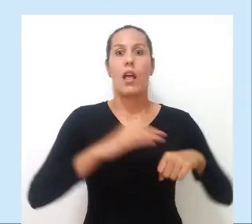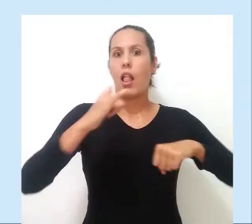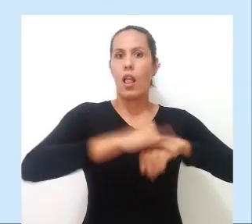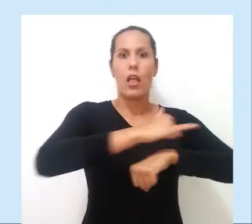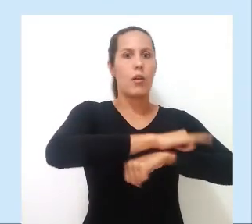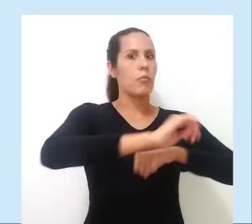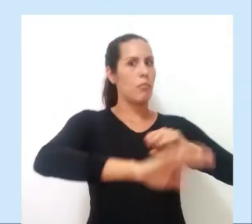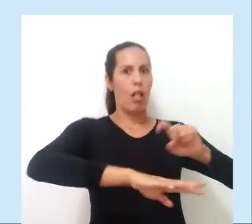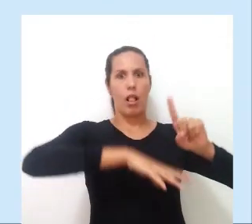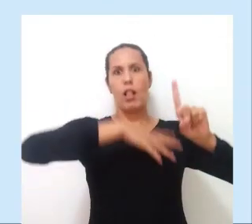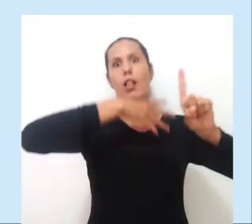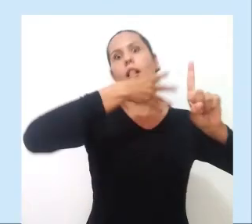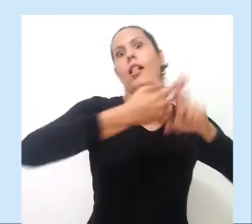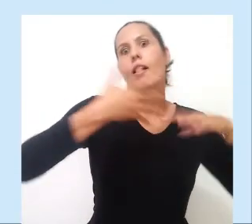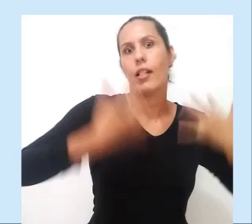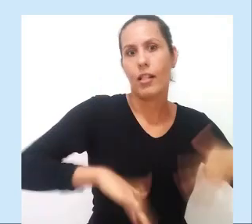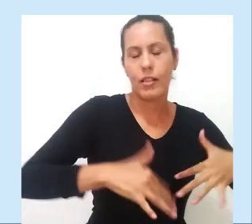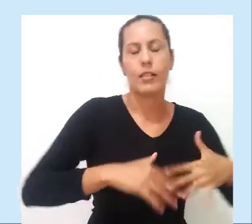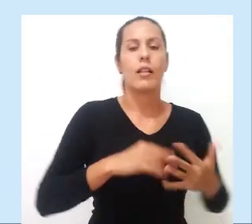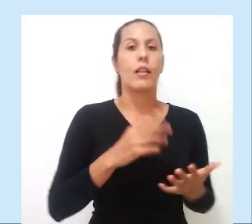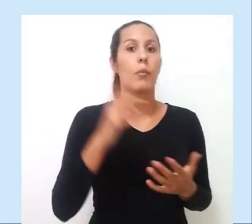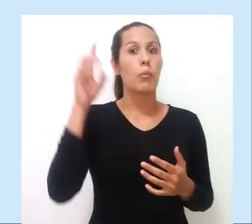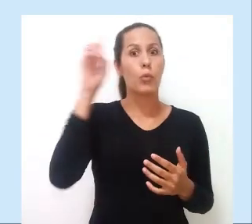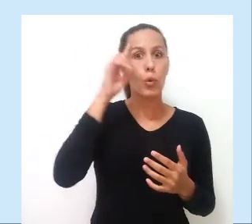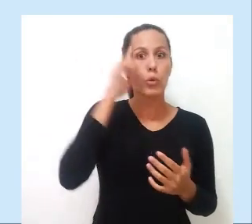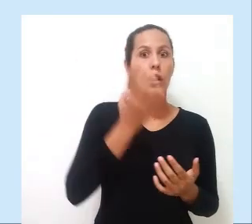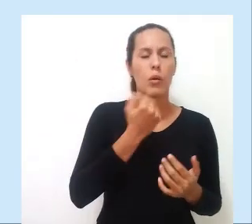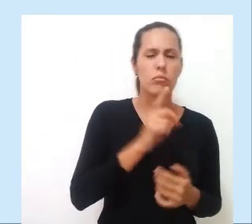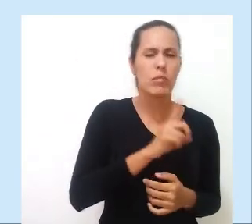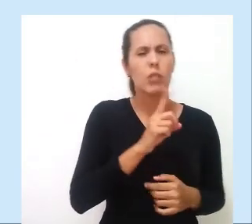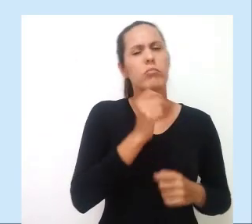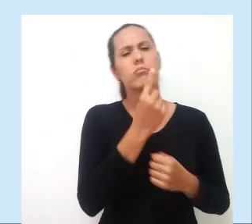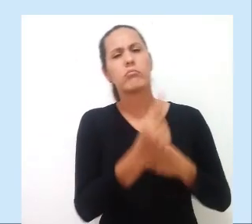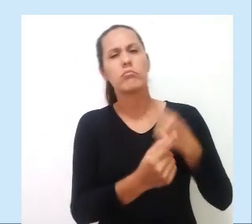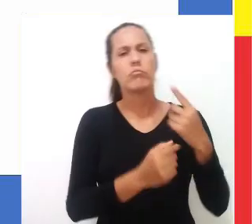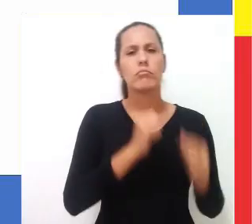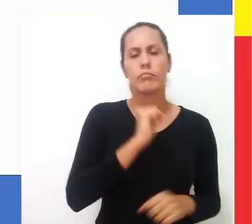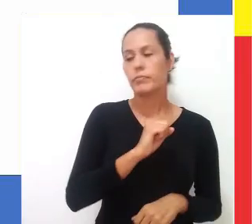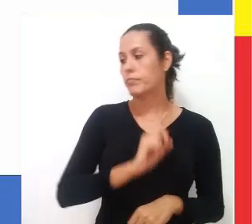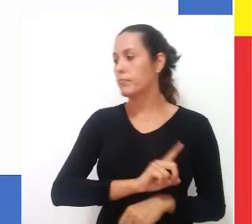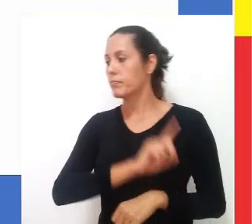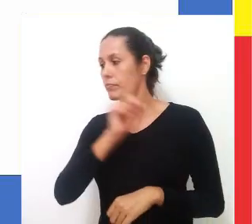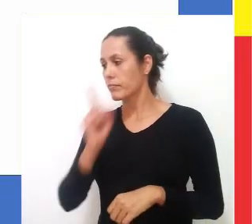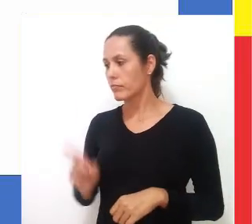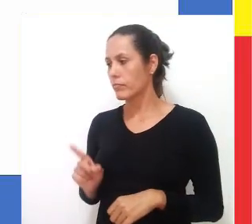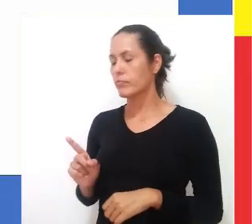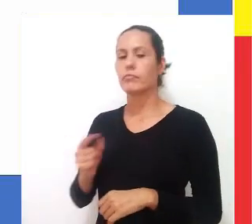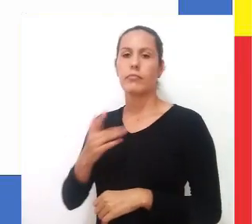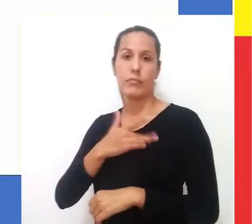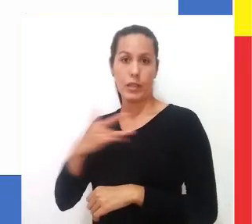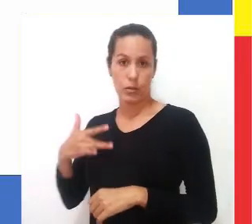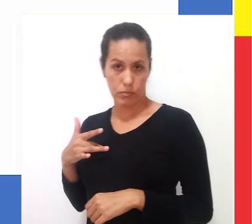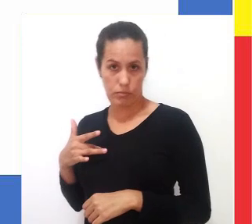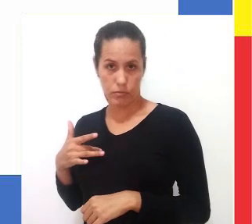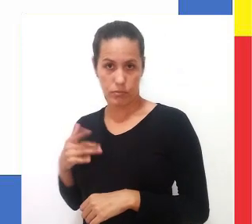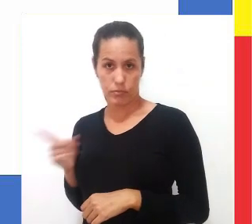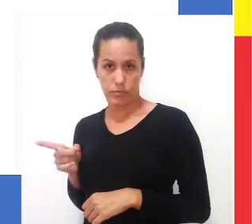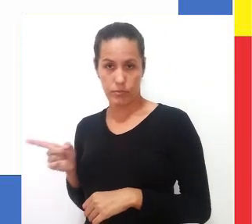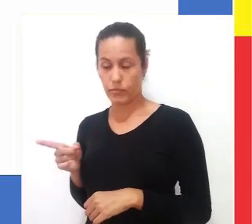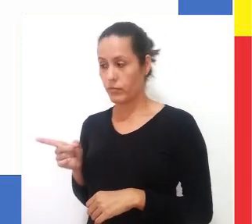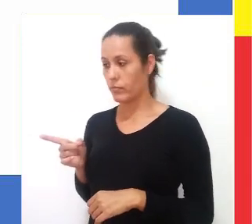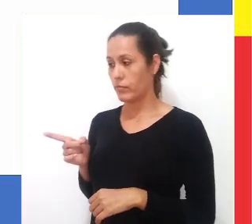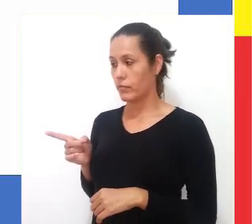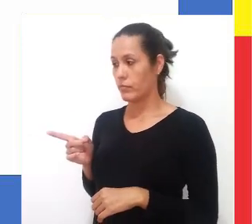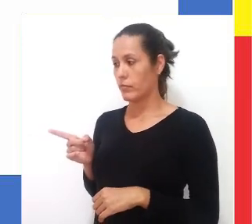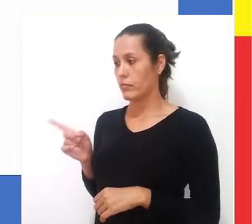eles são muito calóricos, então a gente não pode estar comendo sempre, nem todo dia. O hard foods, sea